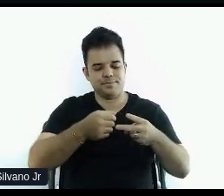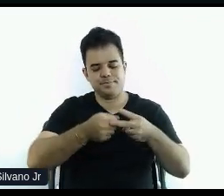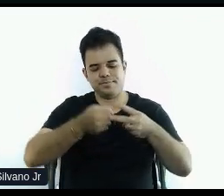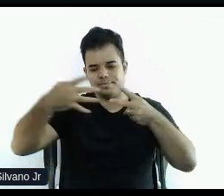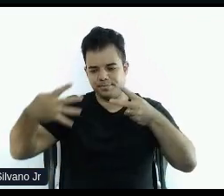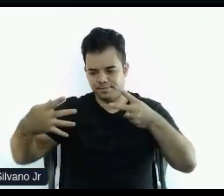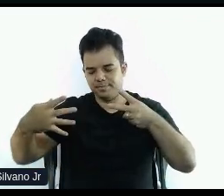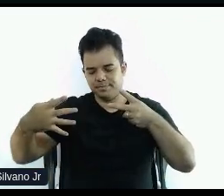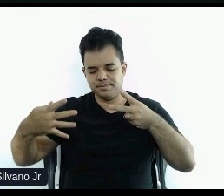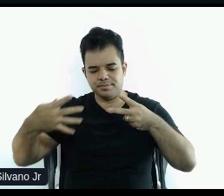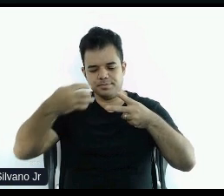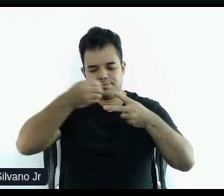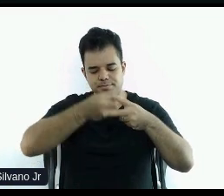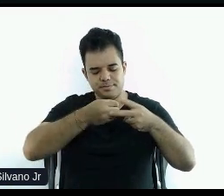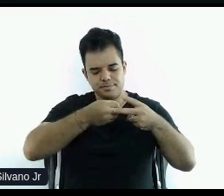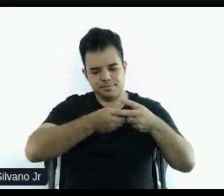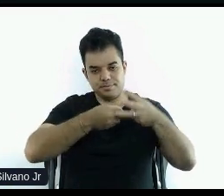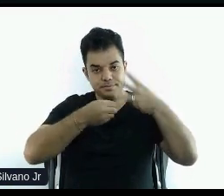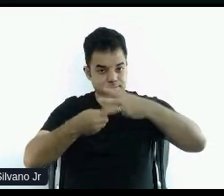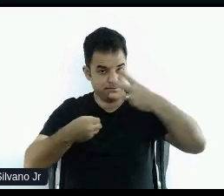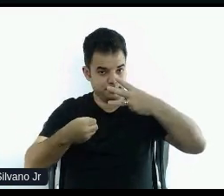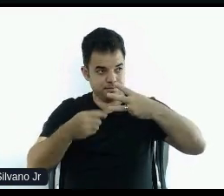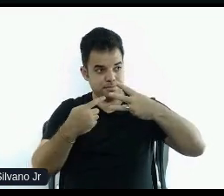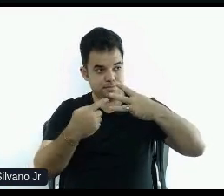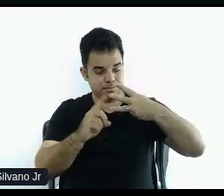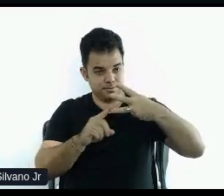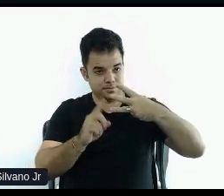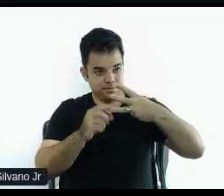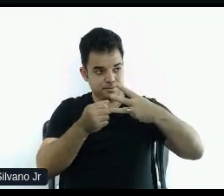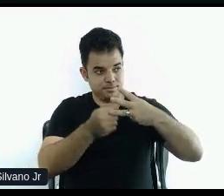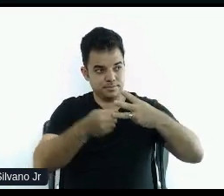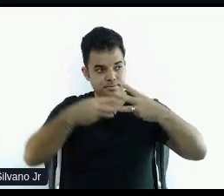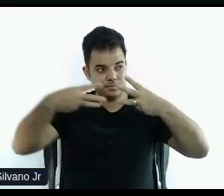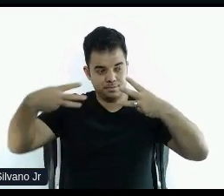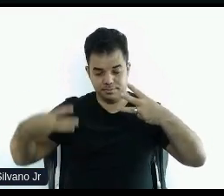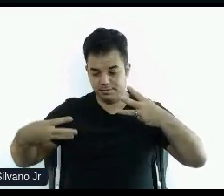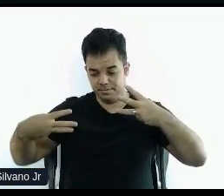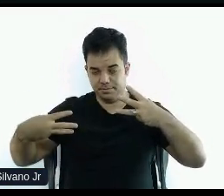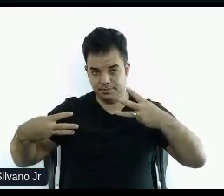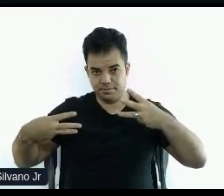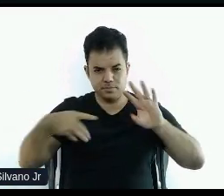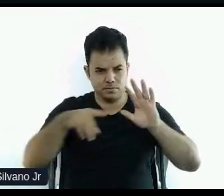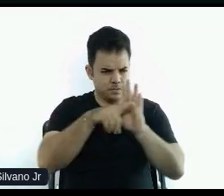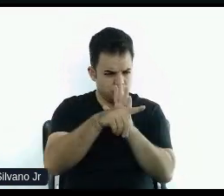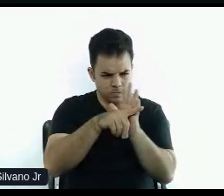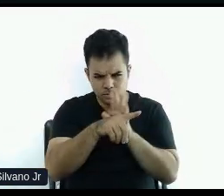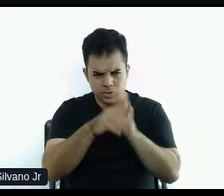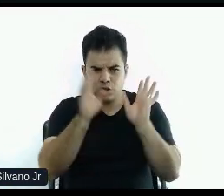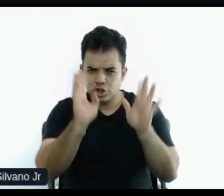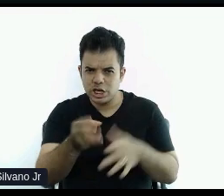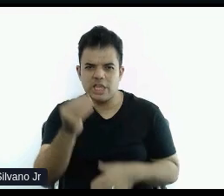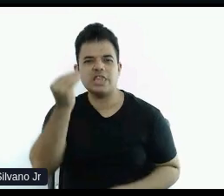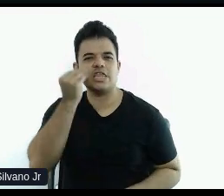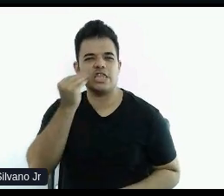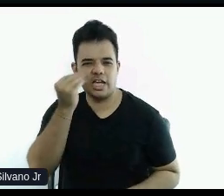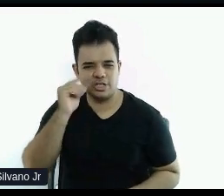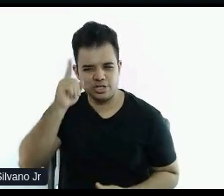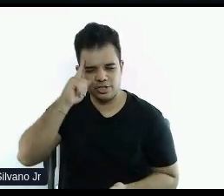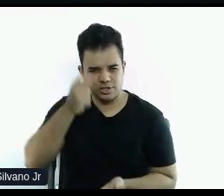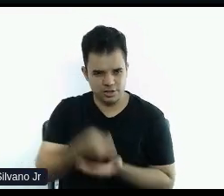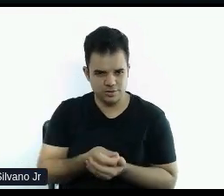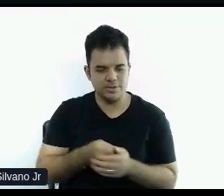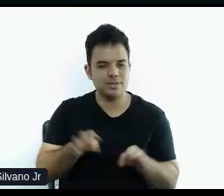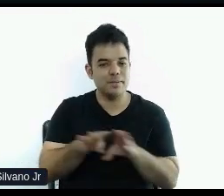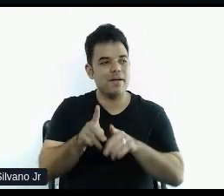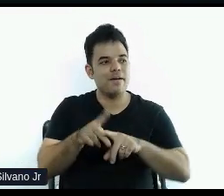e validações. Então, a gente executa as validações conforme o plano que foi definido, a gente roda as ferramentas